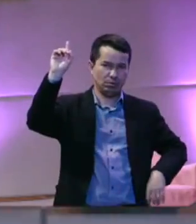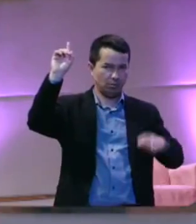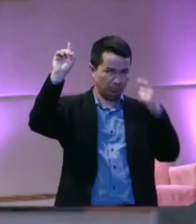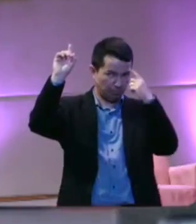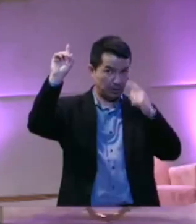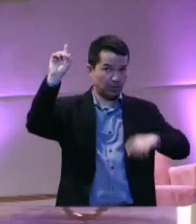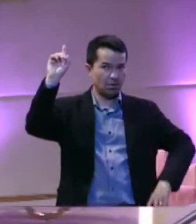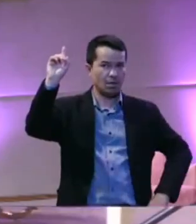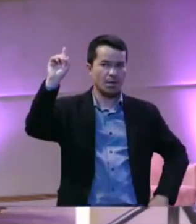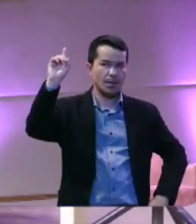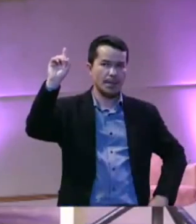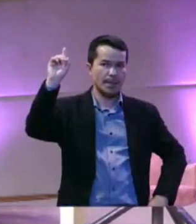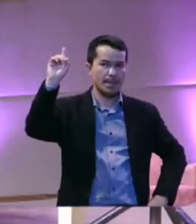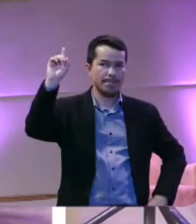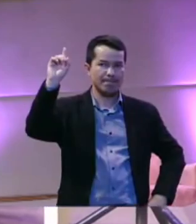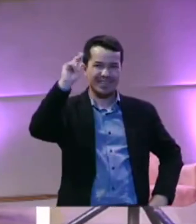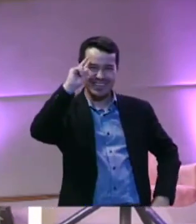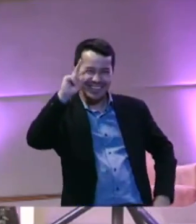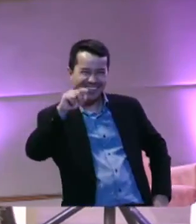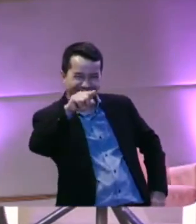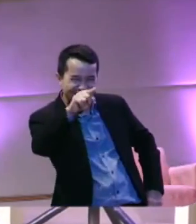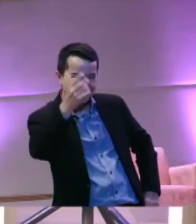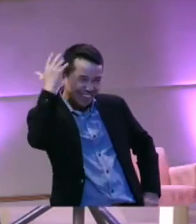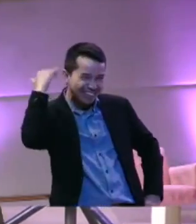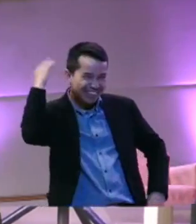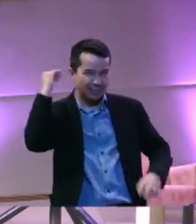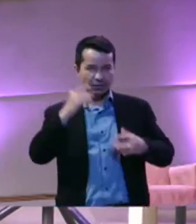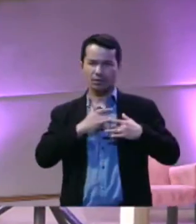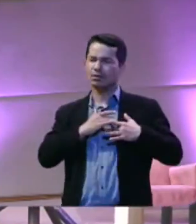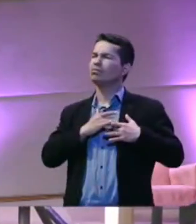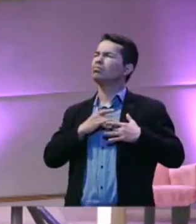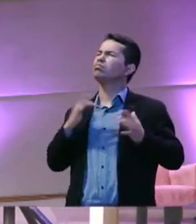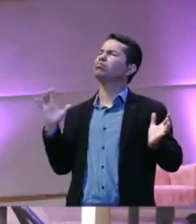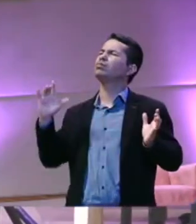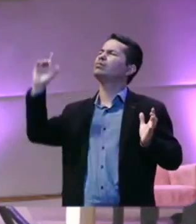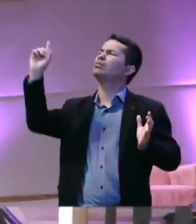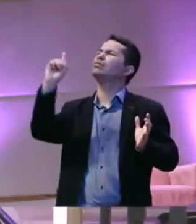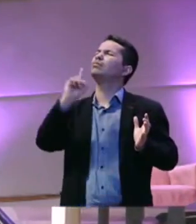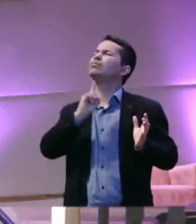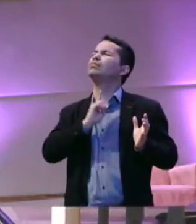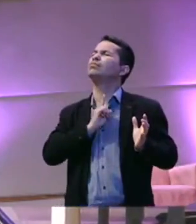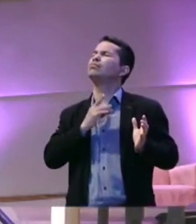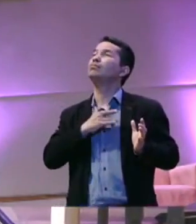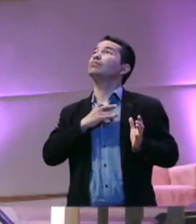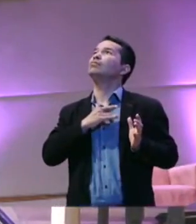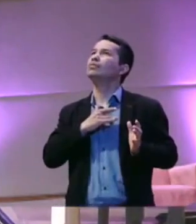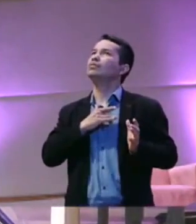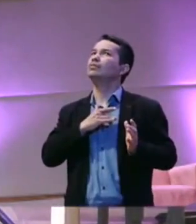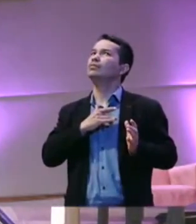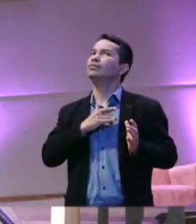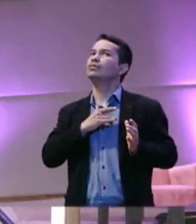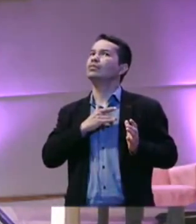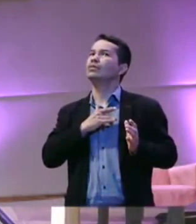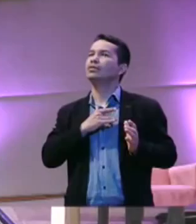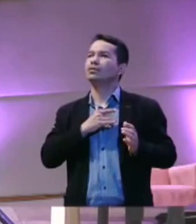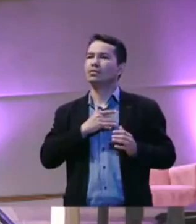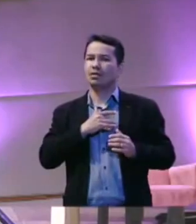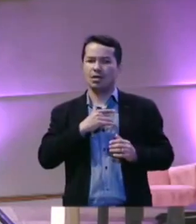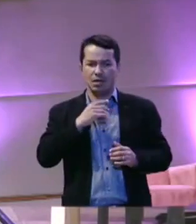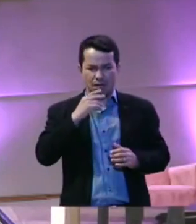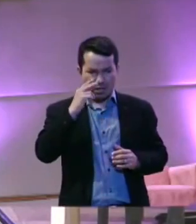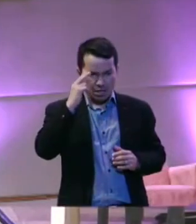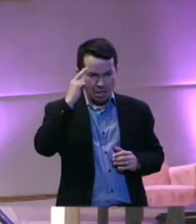recebeu Jesus e esse primeiro amor era o que você sentia? Você lembra como você era?